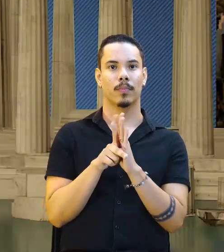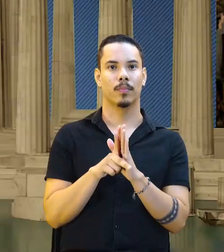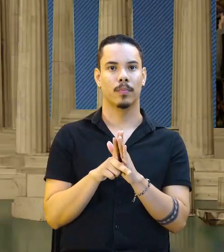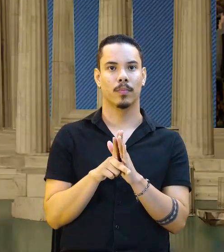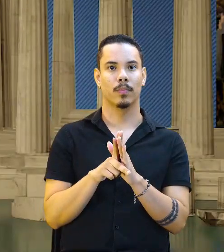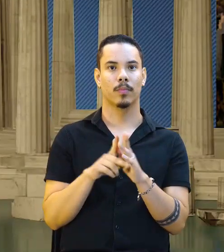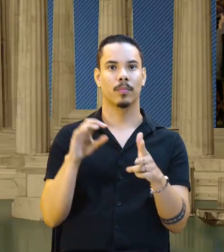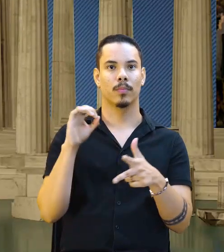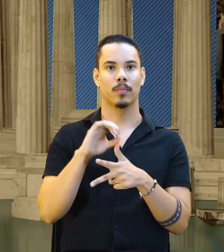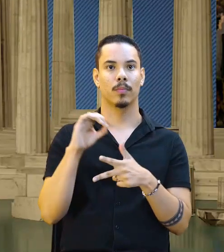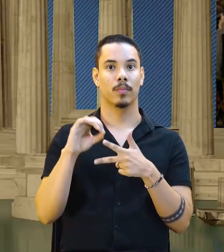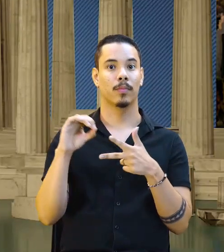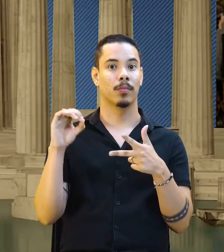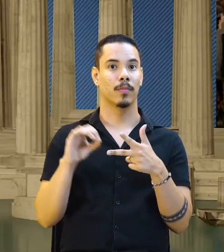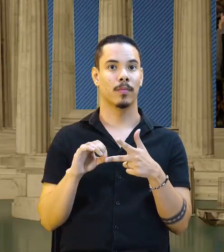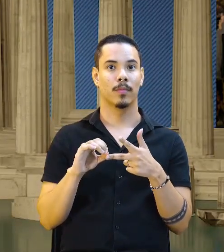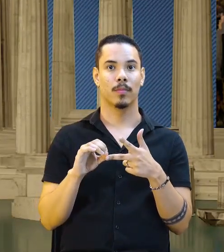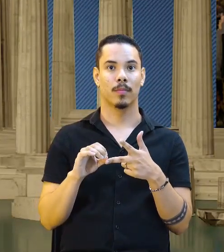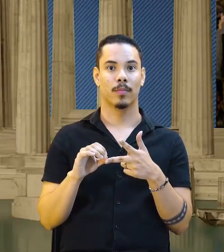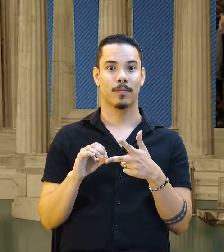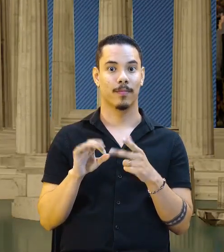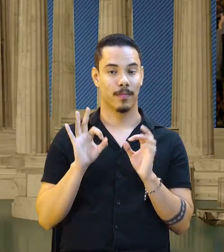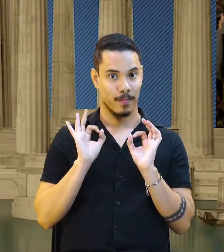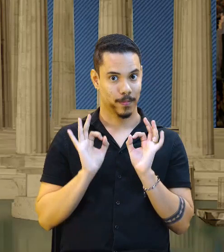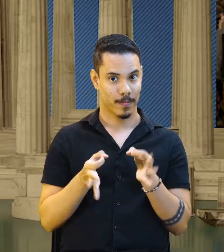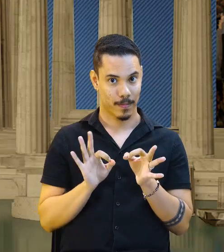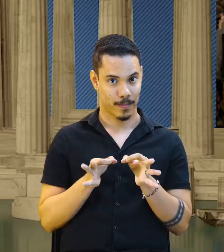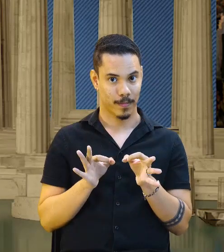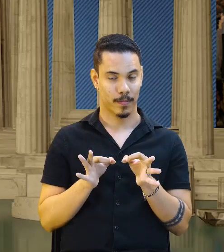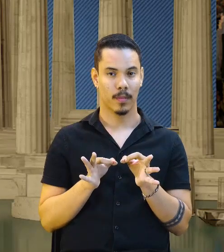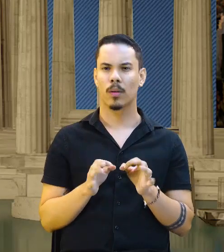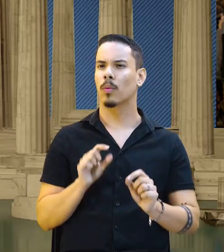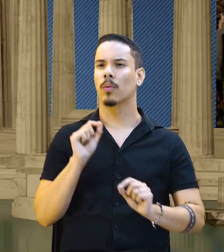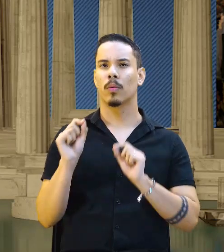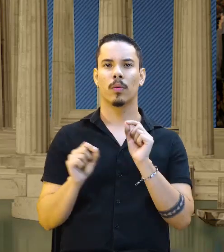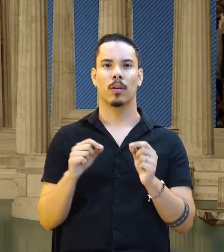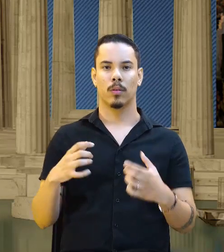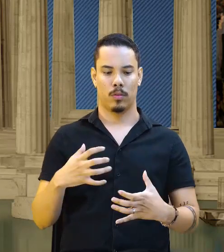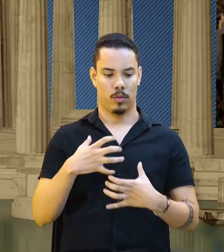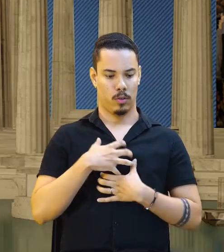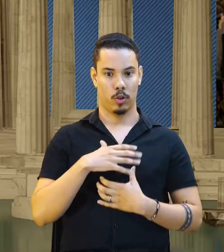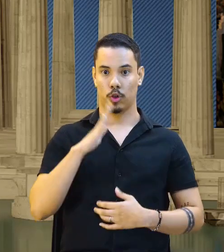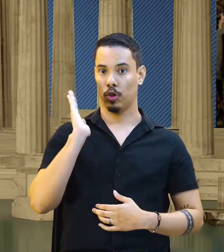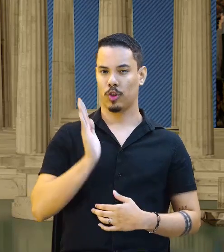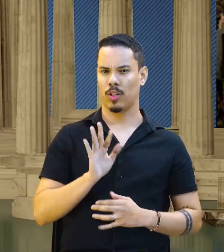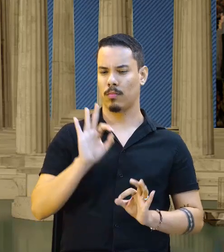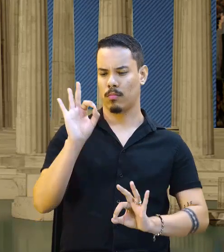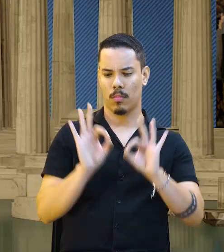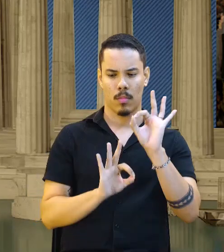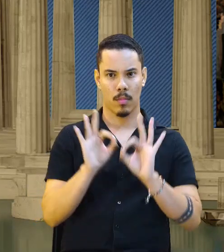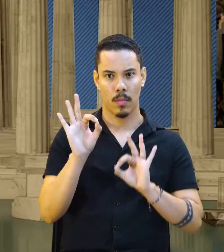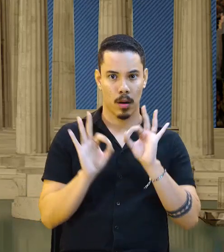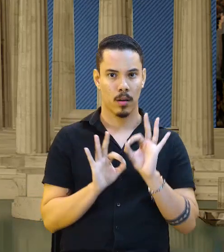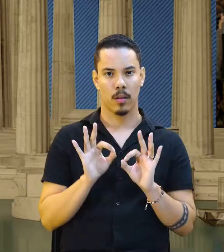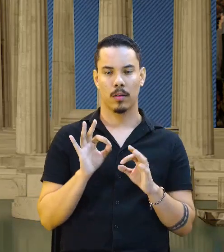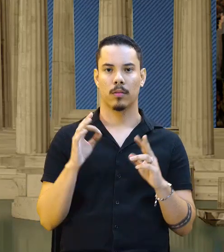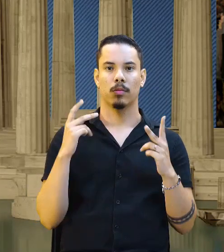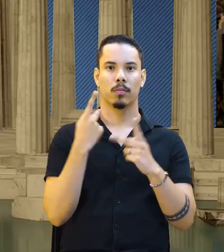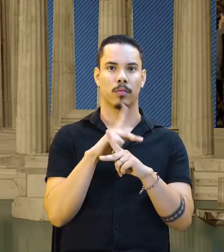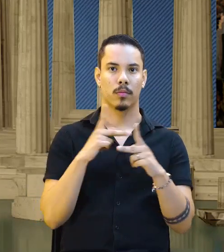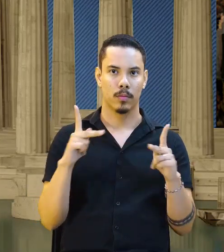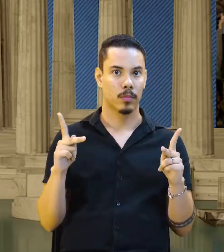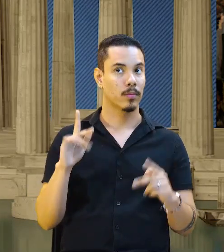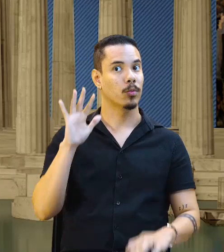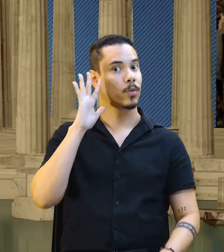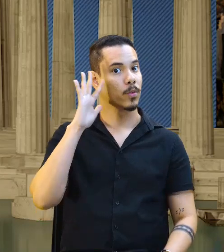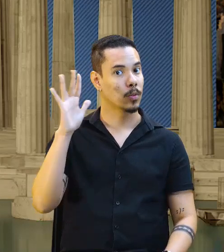só. É aquela de cunho do Enem. Isso. Que é uma forma de já ir preparando vocês para o tão sonhado